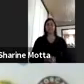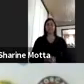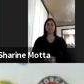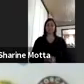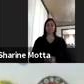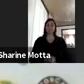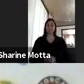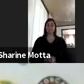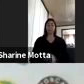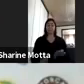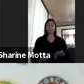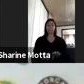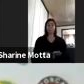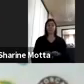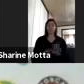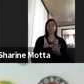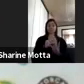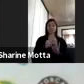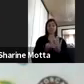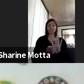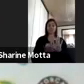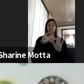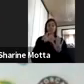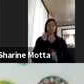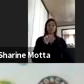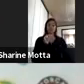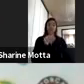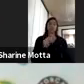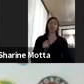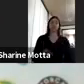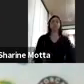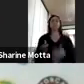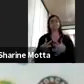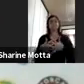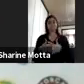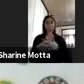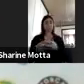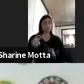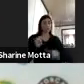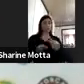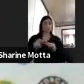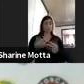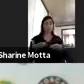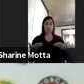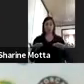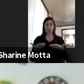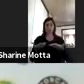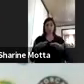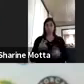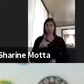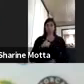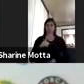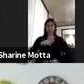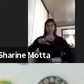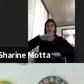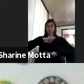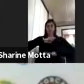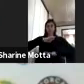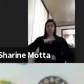você falou numa questão aqui muito complicada. Existe hoje uma situação complexa.